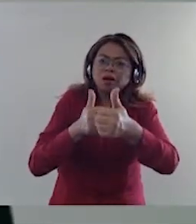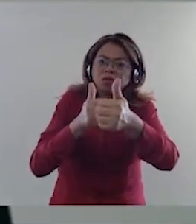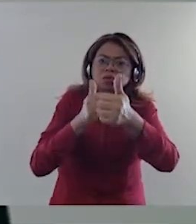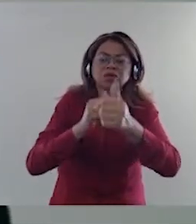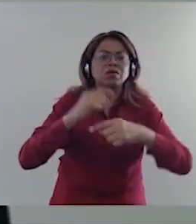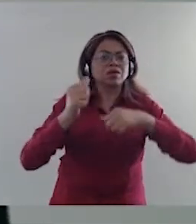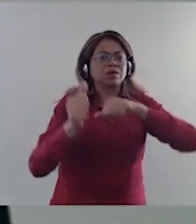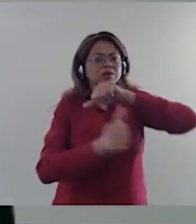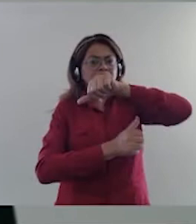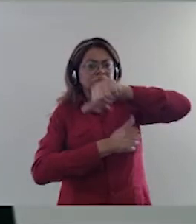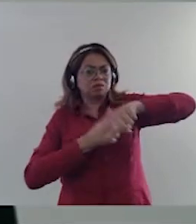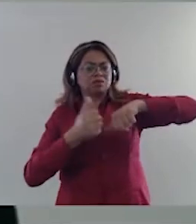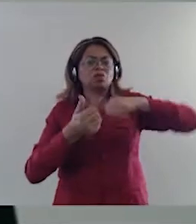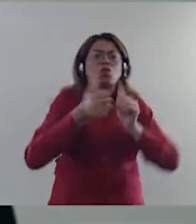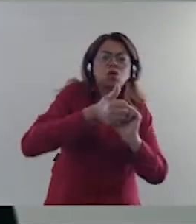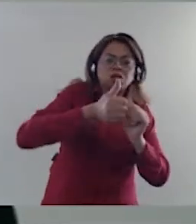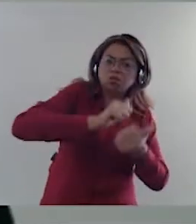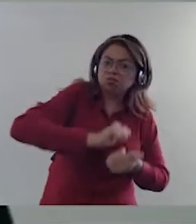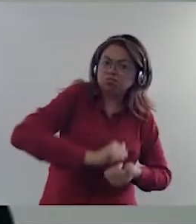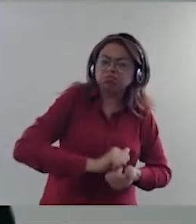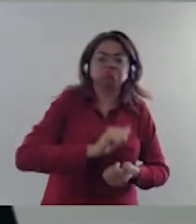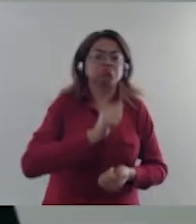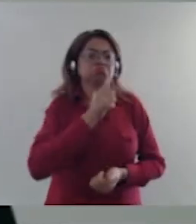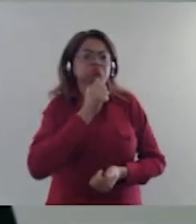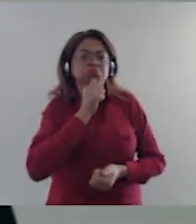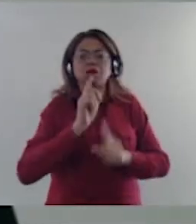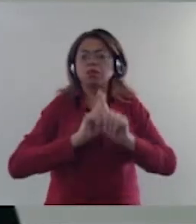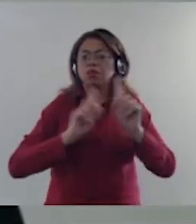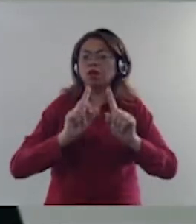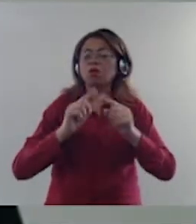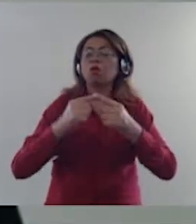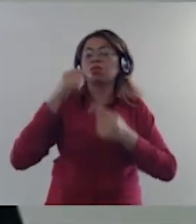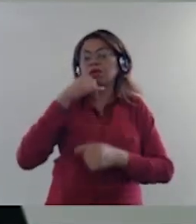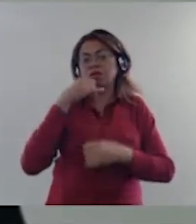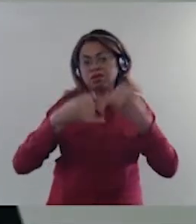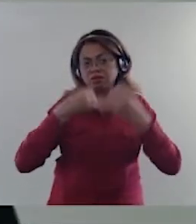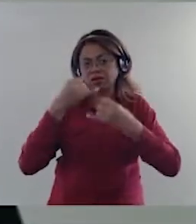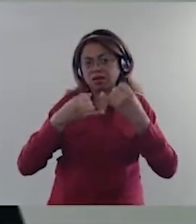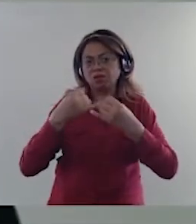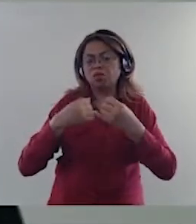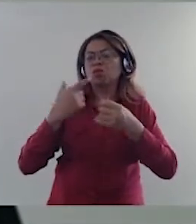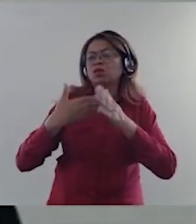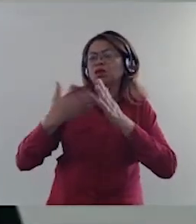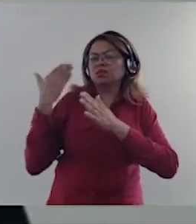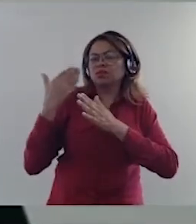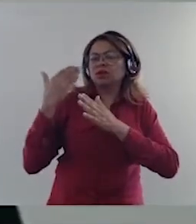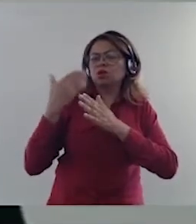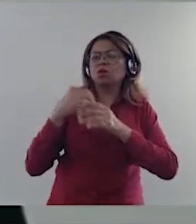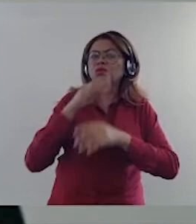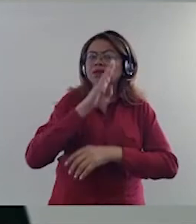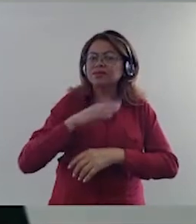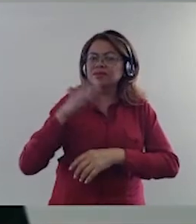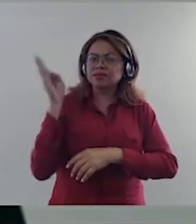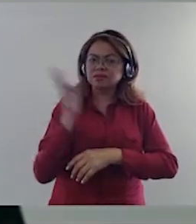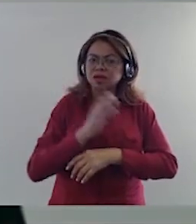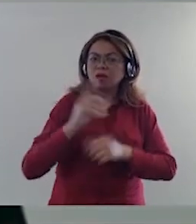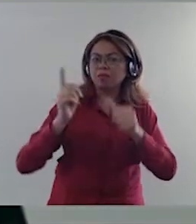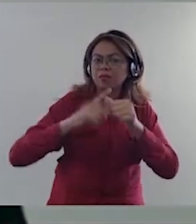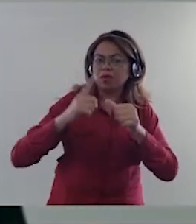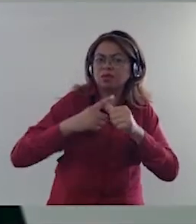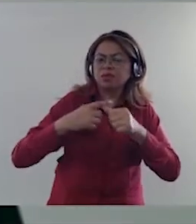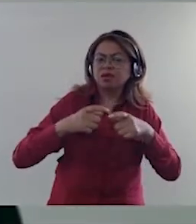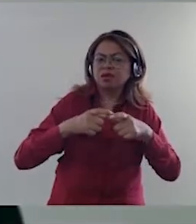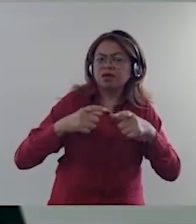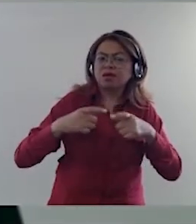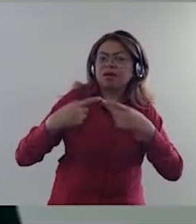Veja que, após a Primeira Guerra Mundial, aliás, ainda já no encerramento da Primeira Guerra